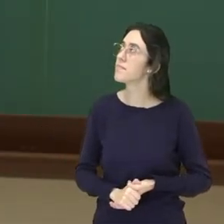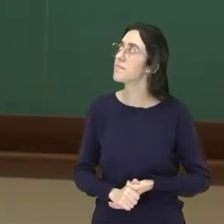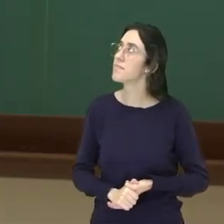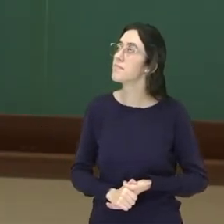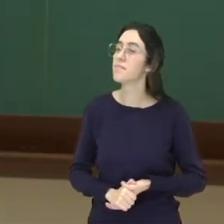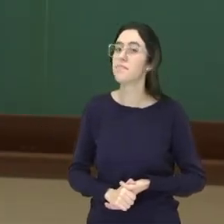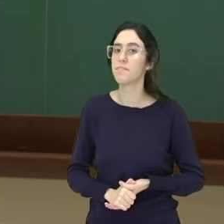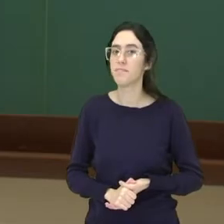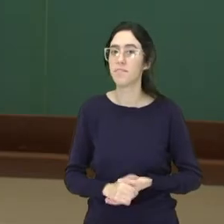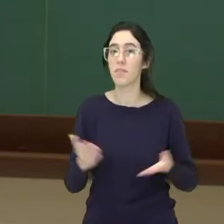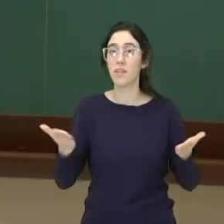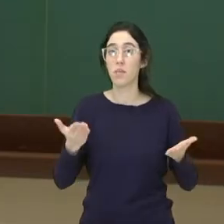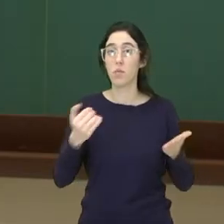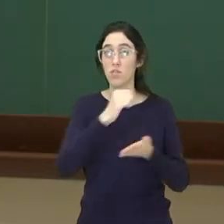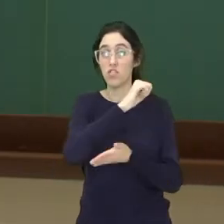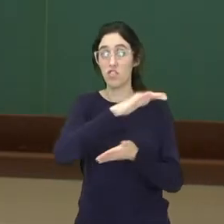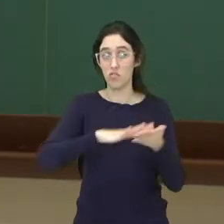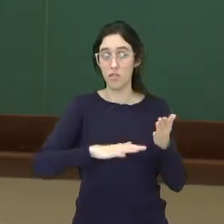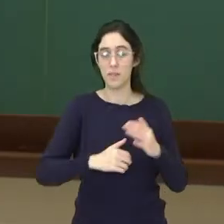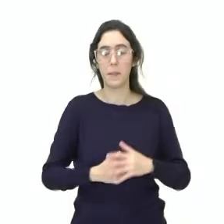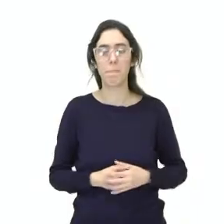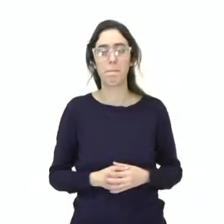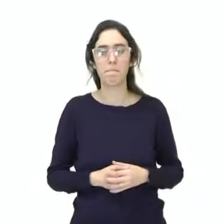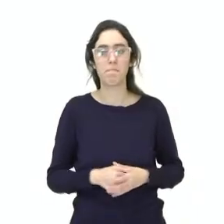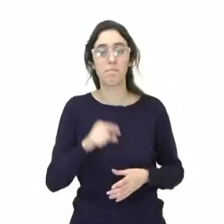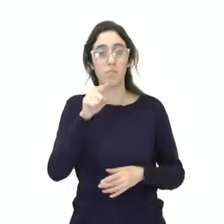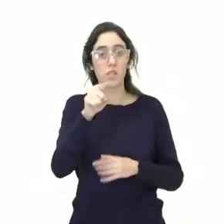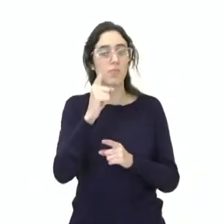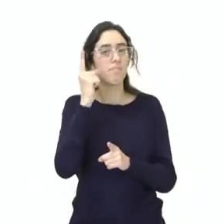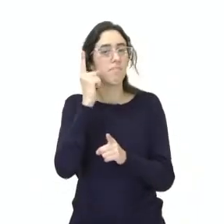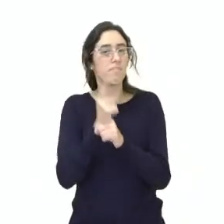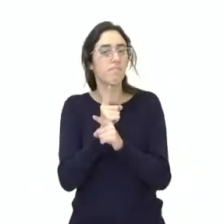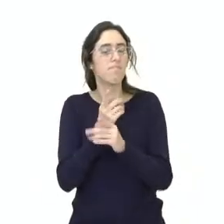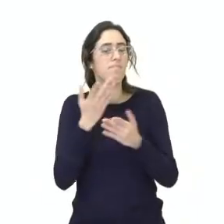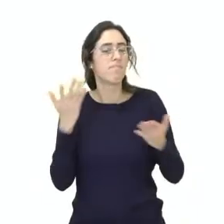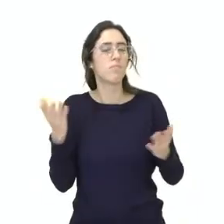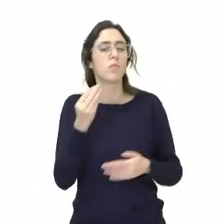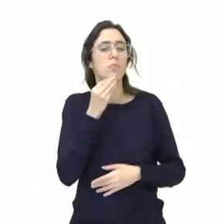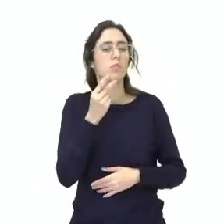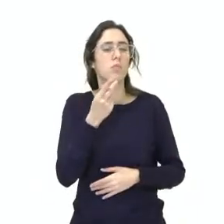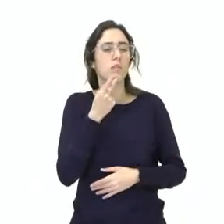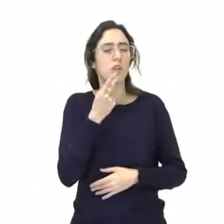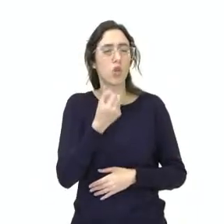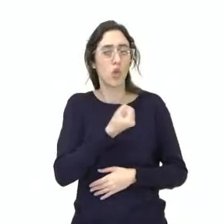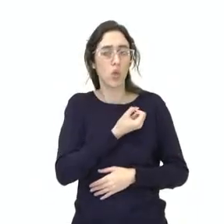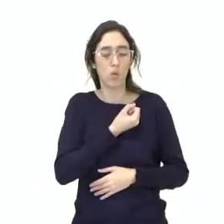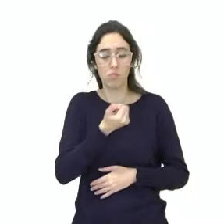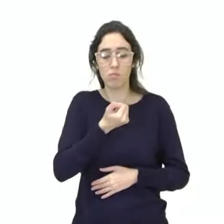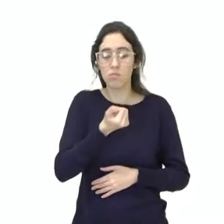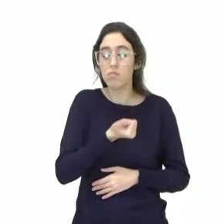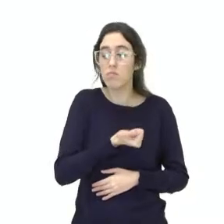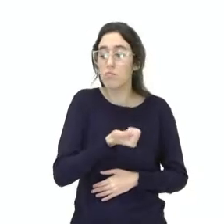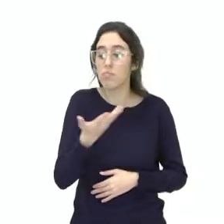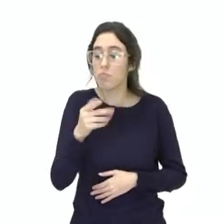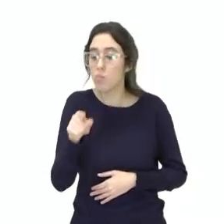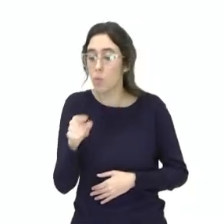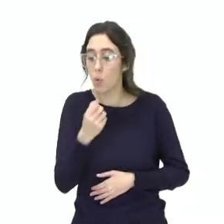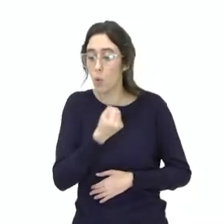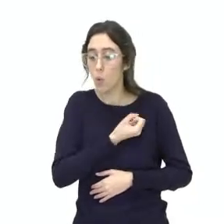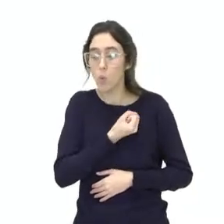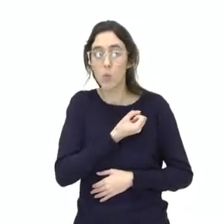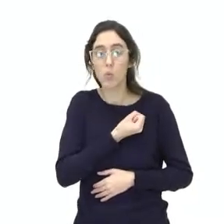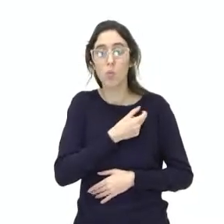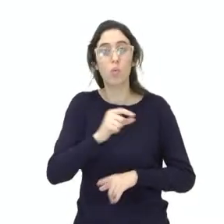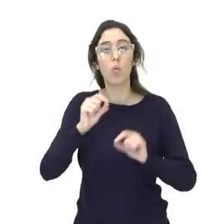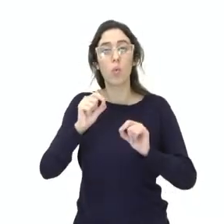Agora eu tenho um exercício para você. Determine a probabilidade de o número da face superior do dado ser um